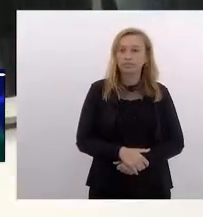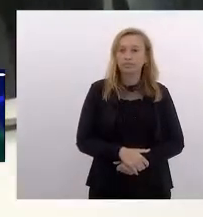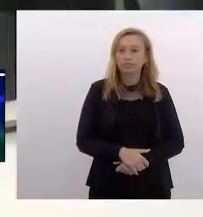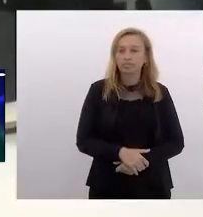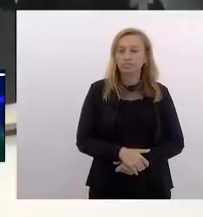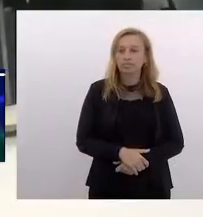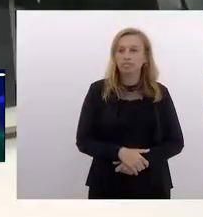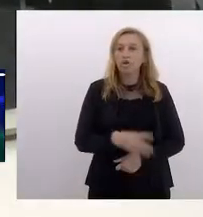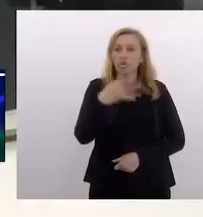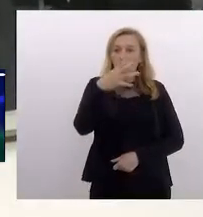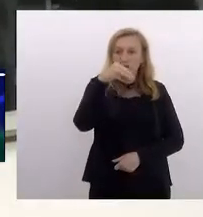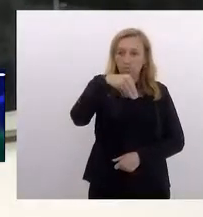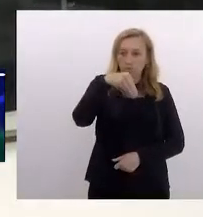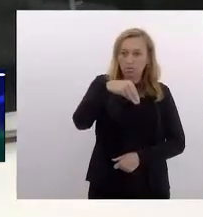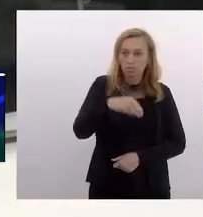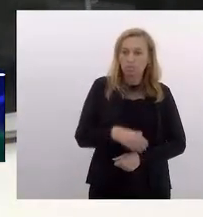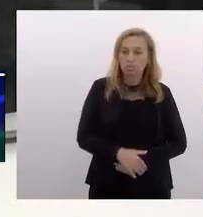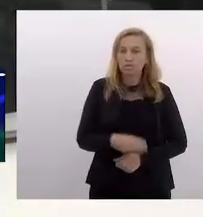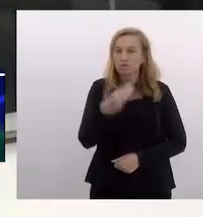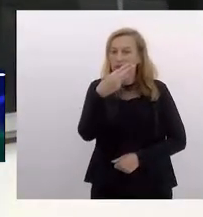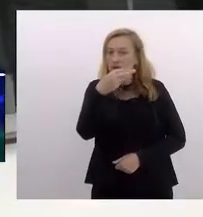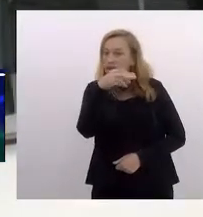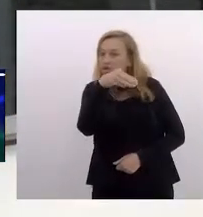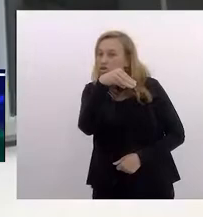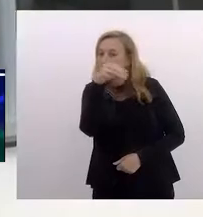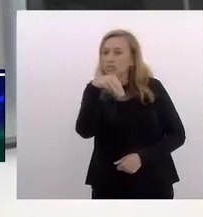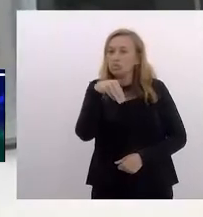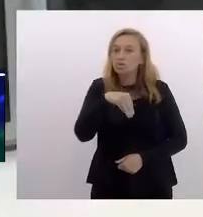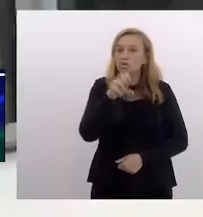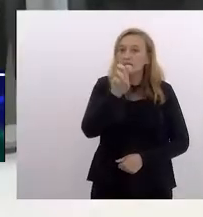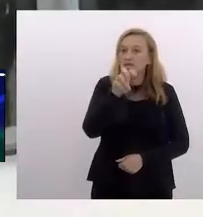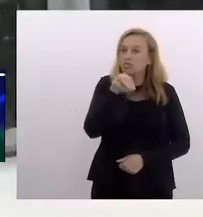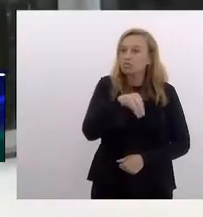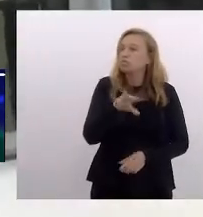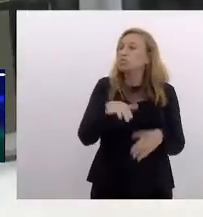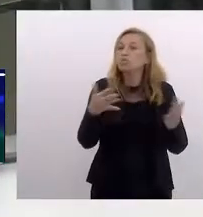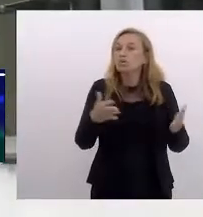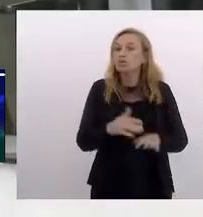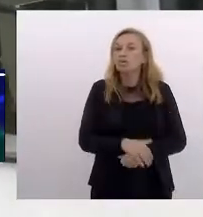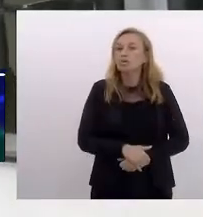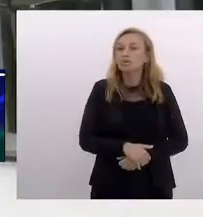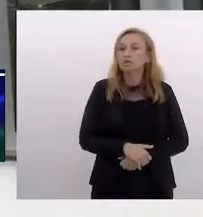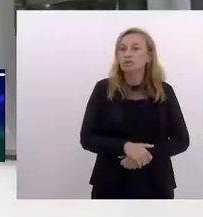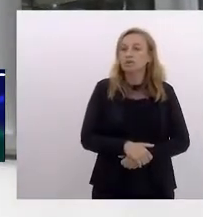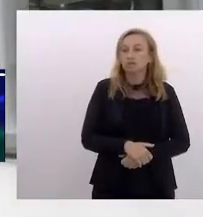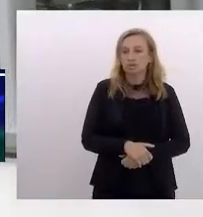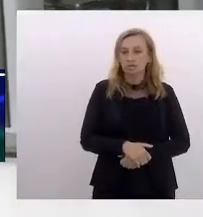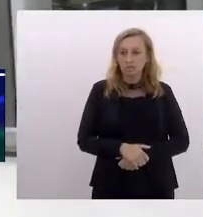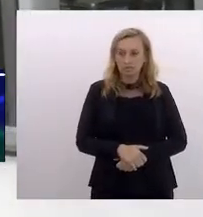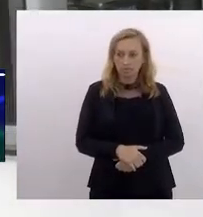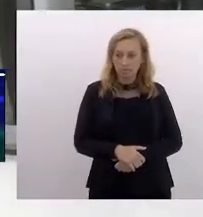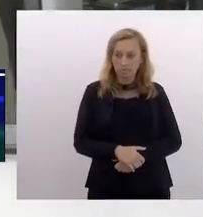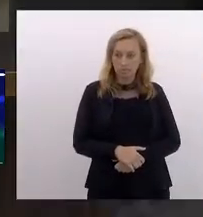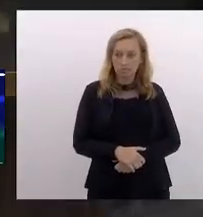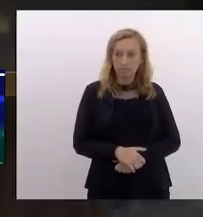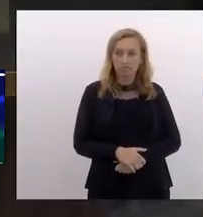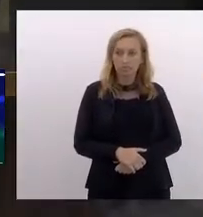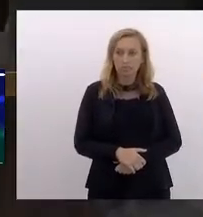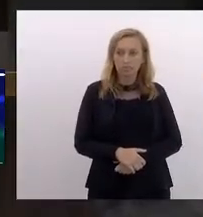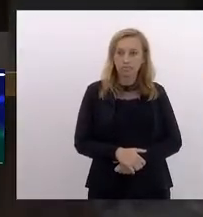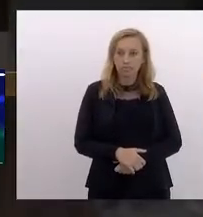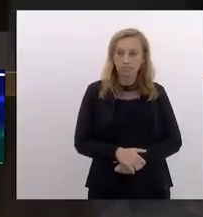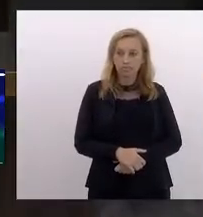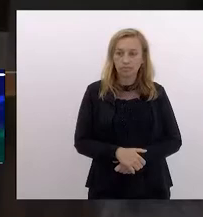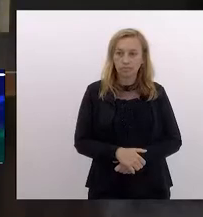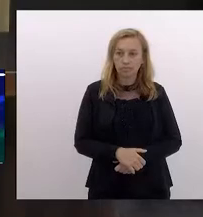4 minutos três quatro minutos ou 5 minutos sim tá então então